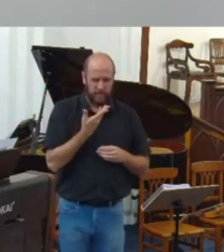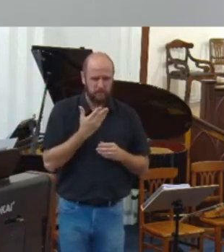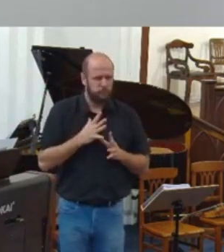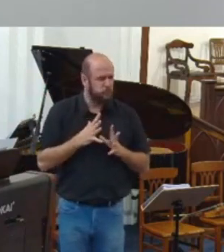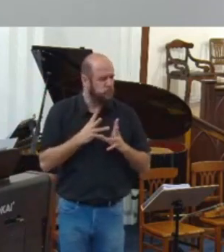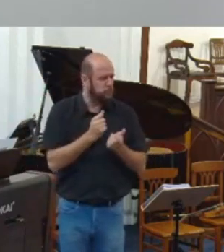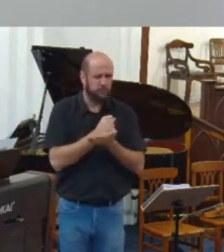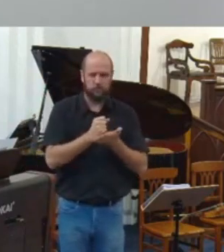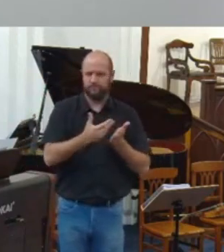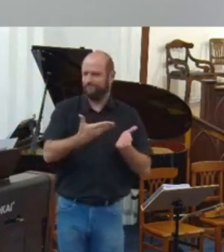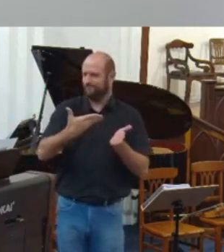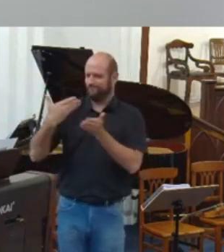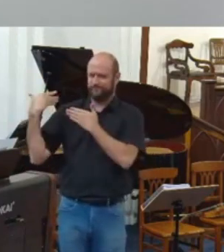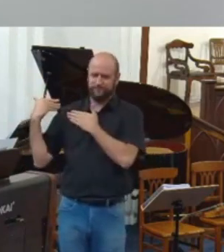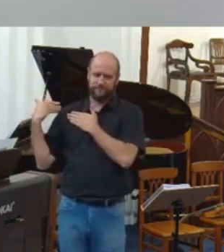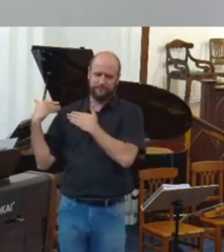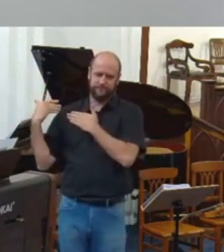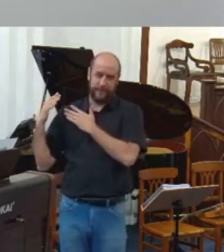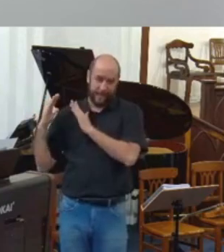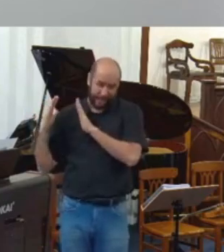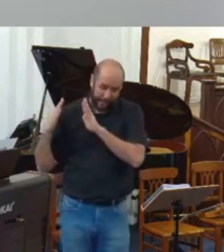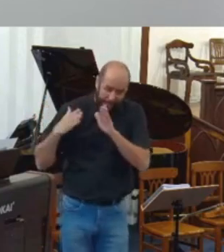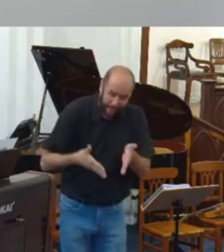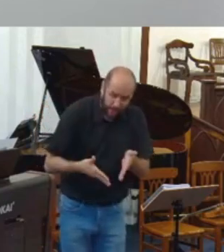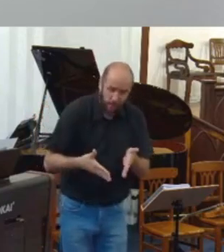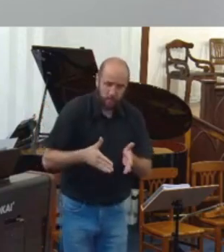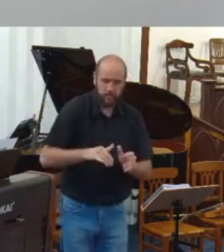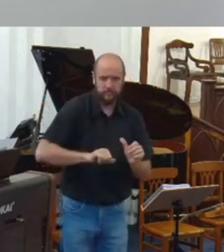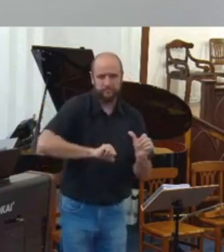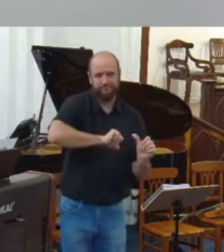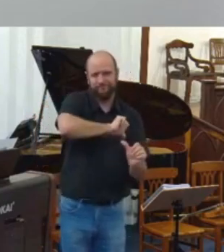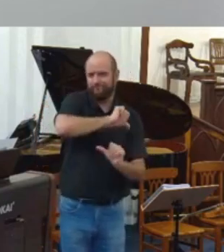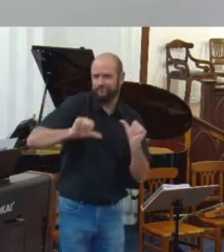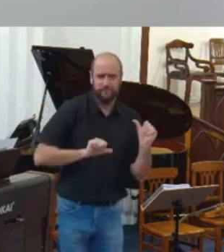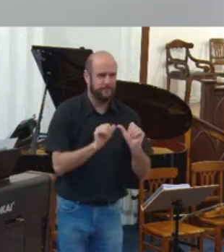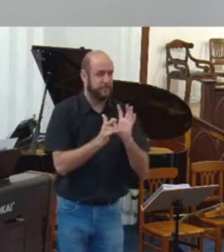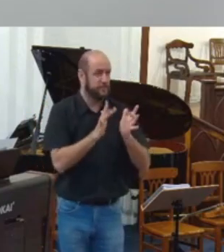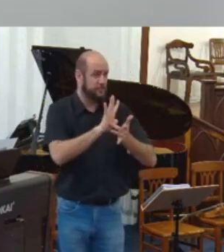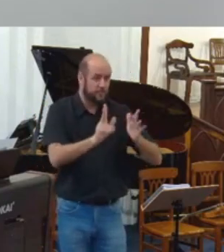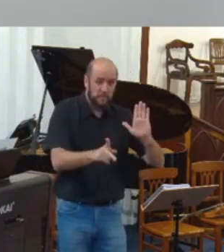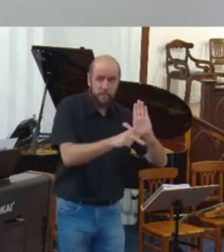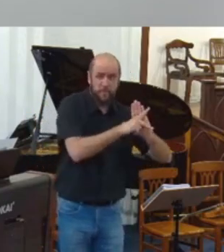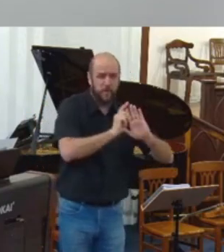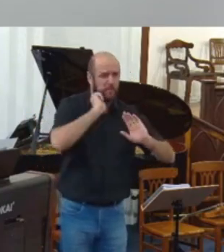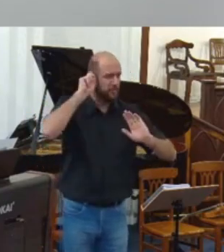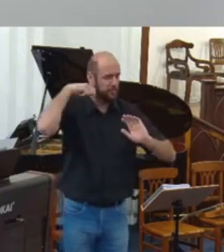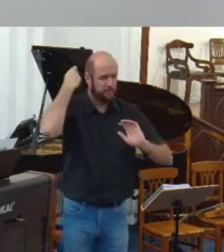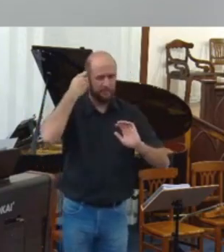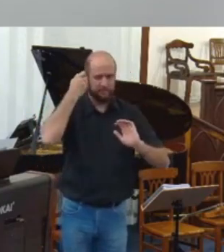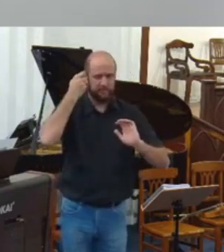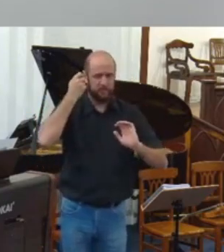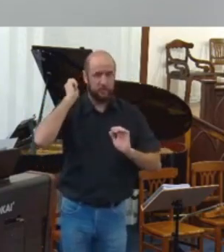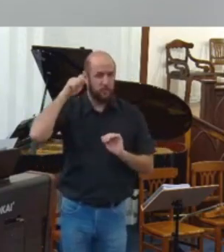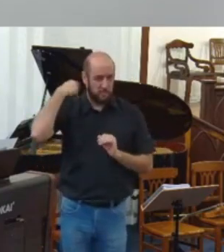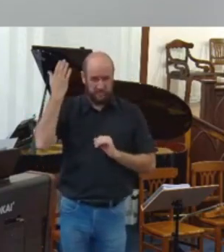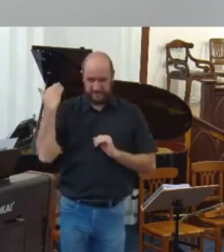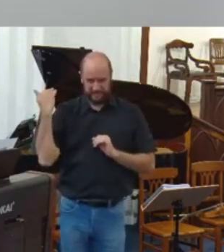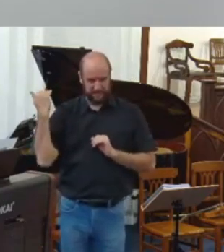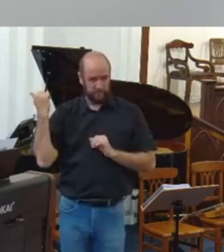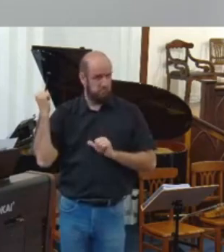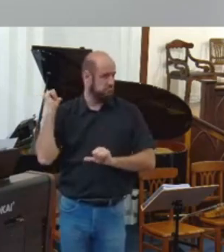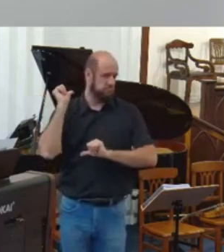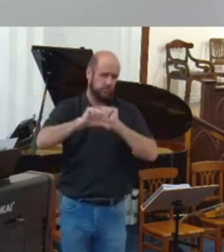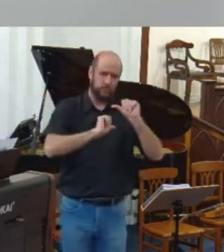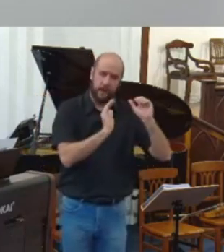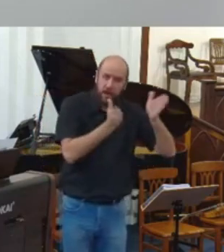tudo ficou para trás. Agora Jesus Cristo ressignificou, Ele é o próprio cordeiro. Aquele cordeirinho, agora Jesus é o